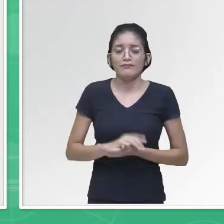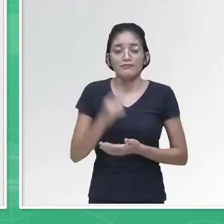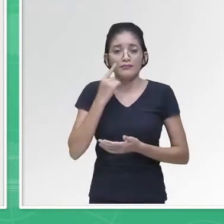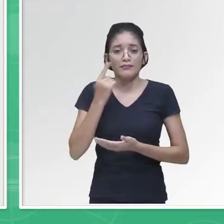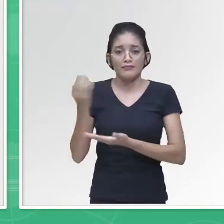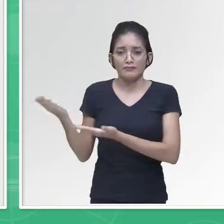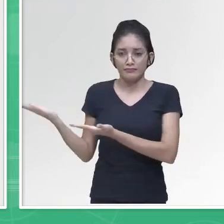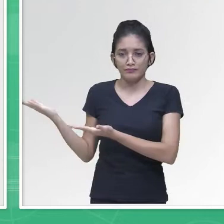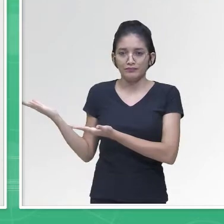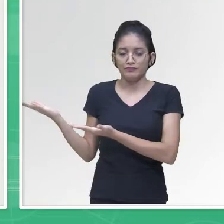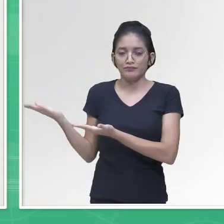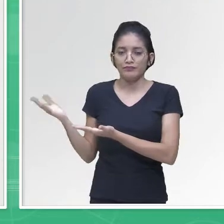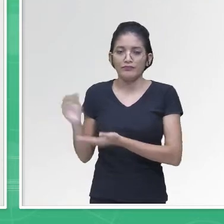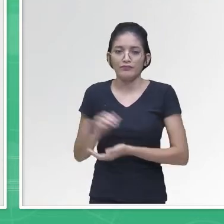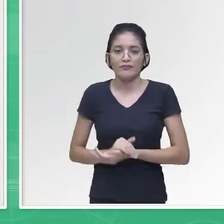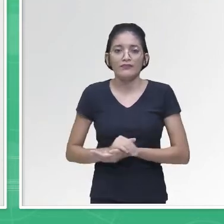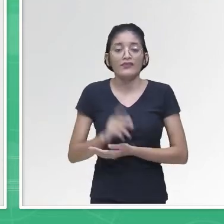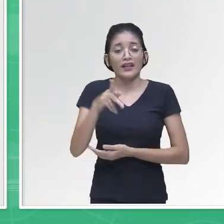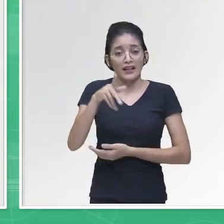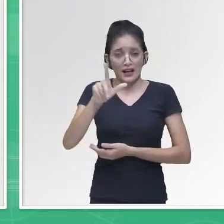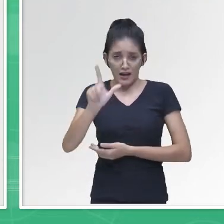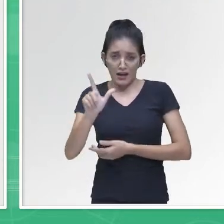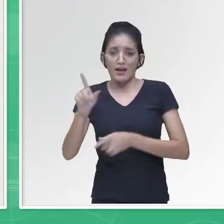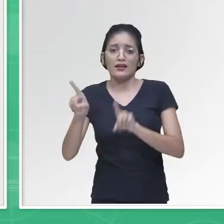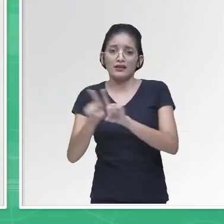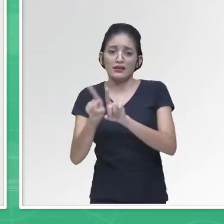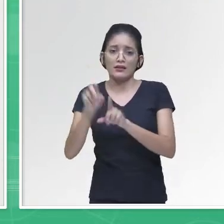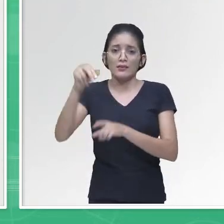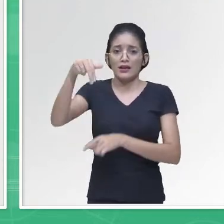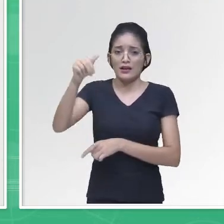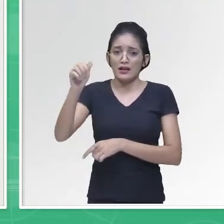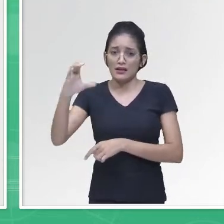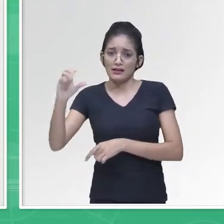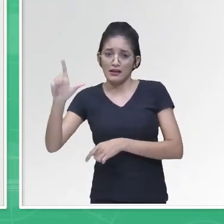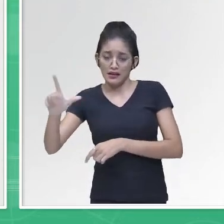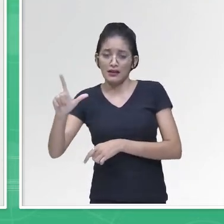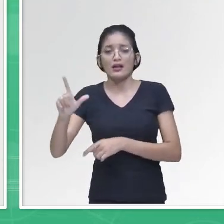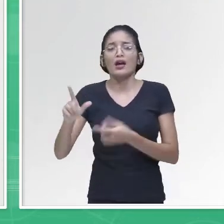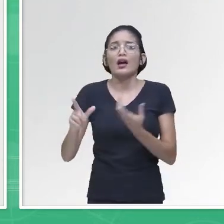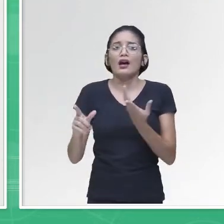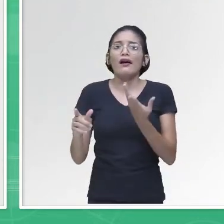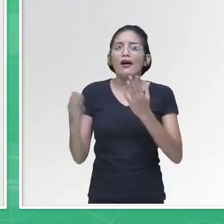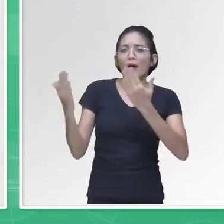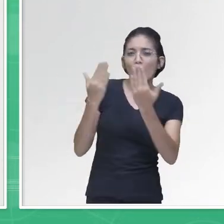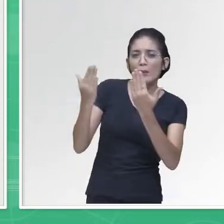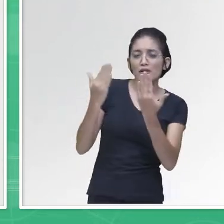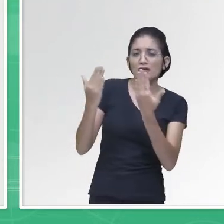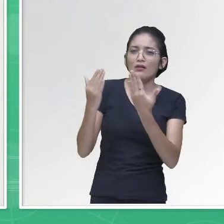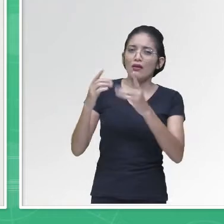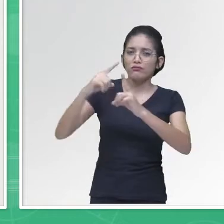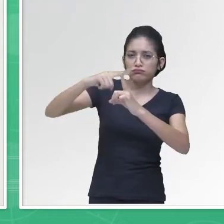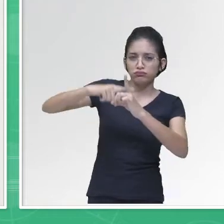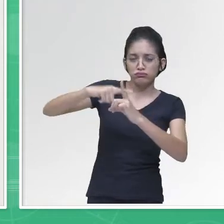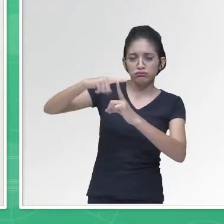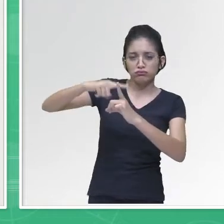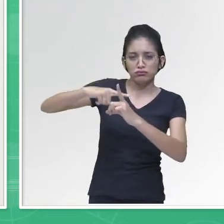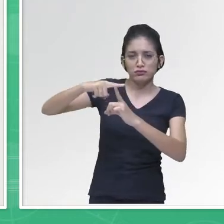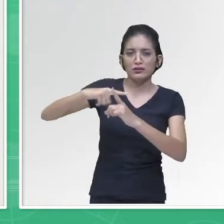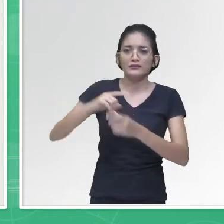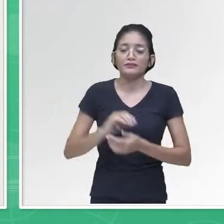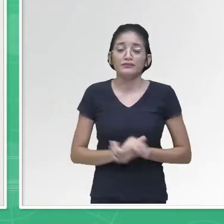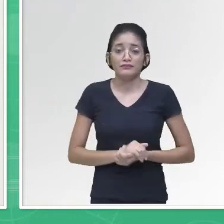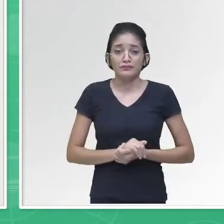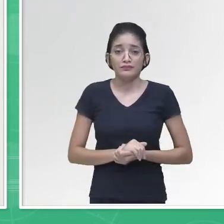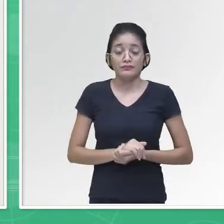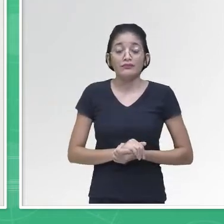substâncias aqui, em relação à temperatura. As curvas de solubilidades, elas